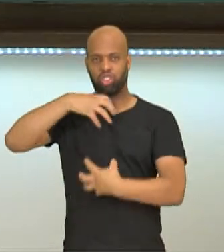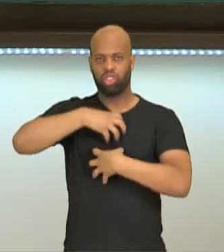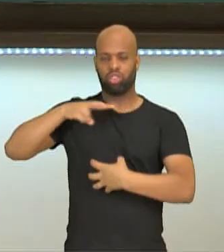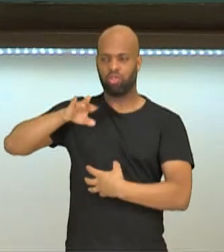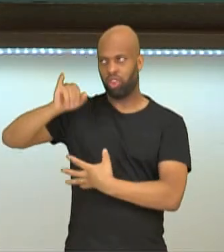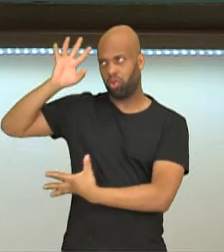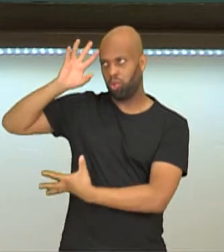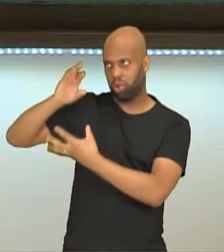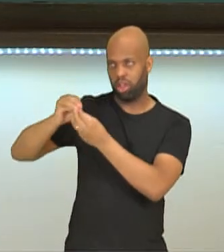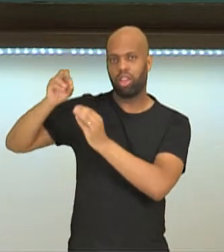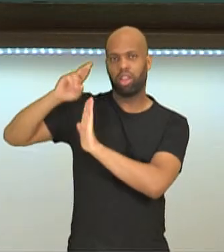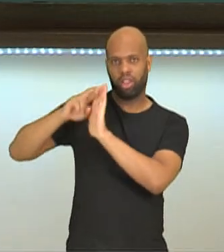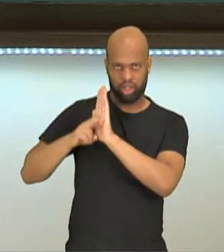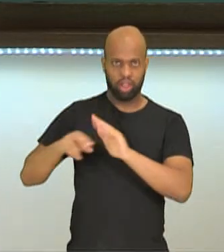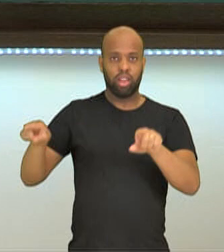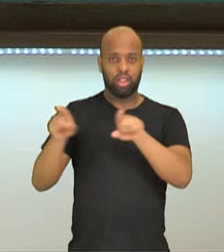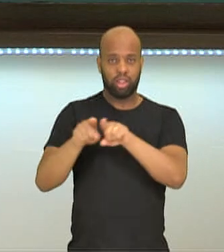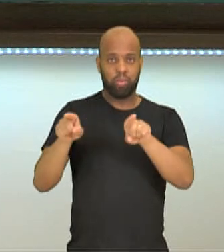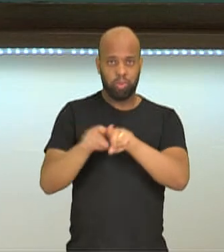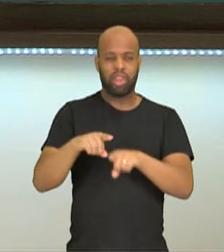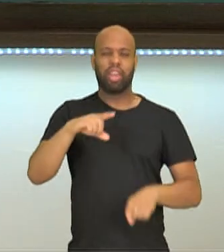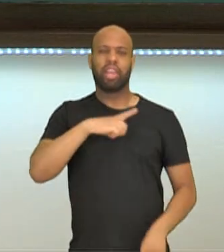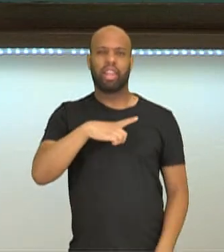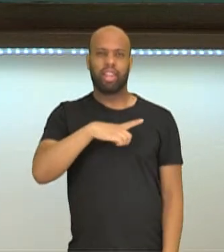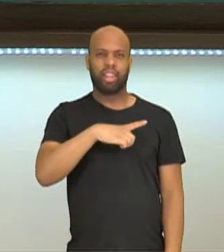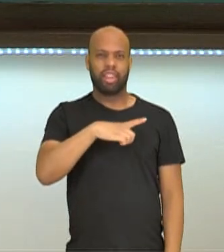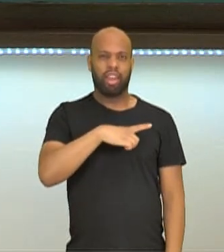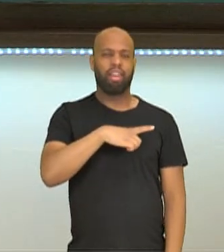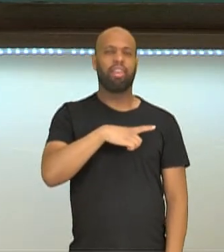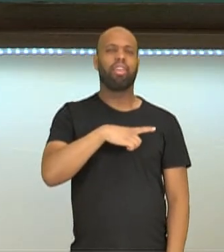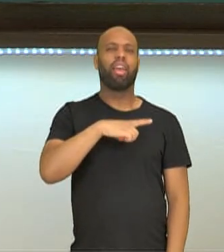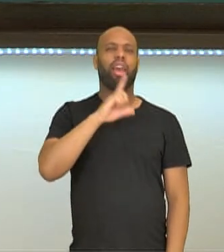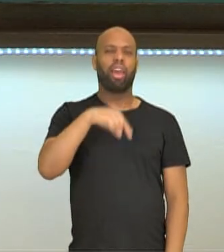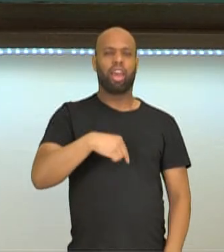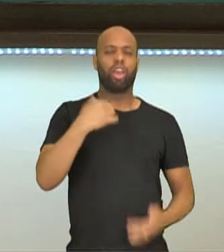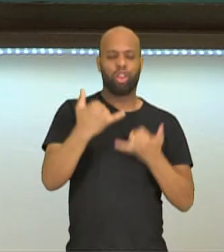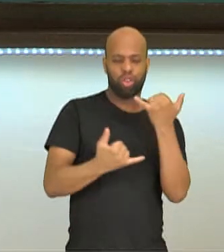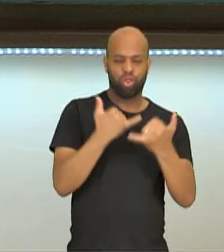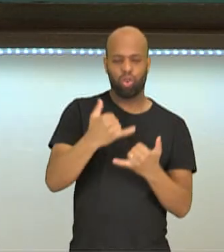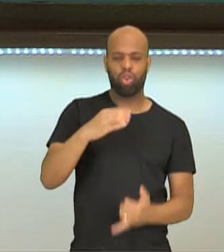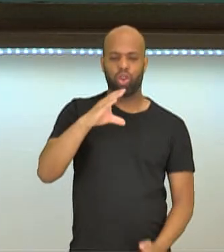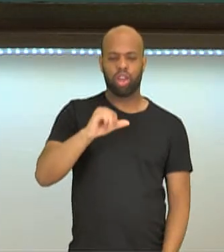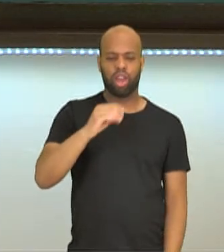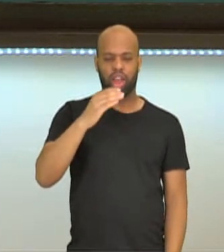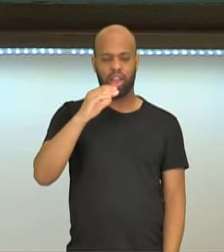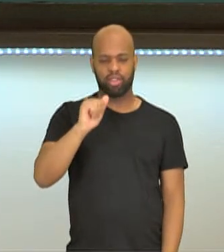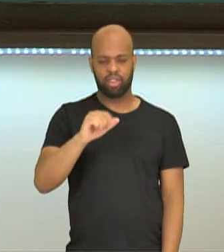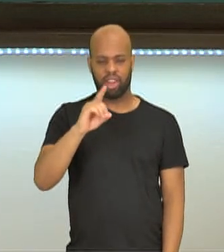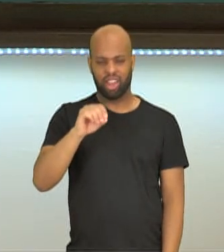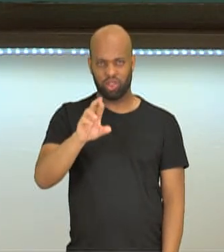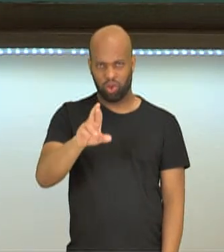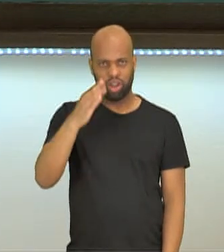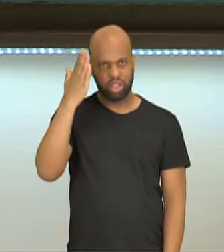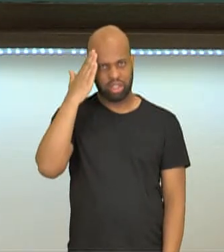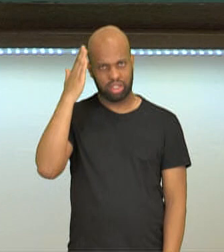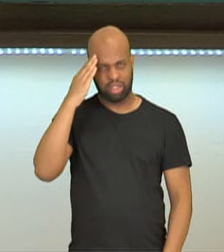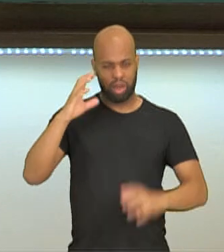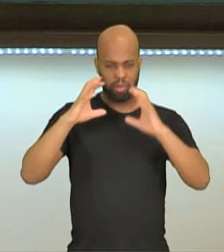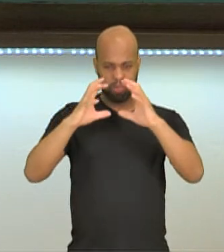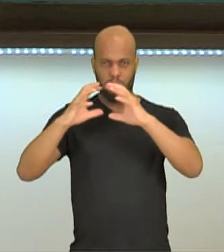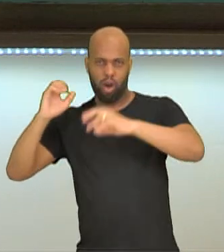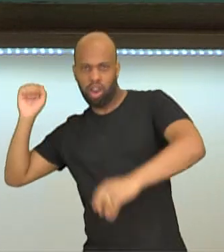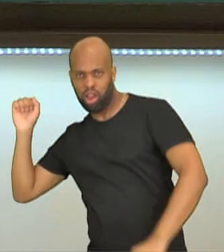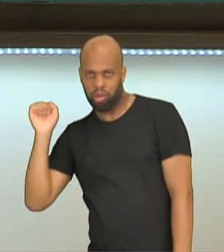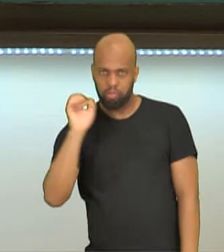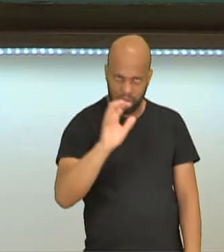queimada em algumas regiões, né, ela também permite diversas regras e diversas interpretações que precisam ser combinadas antes